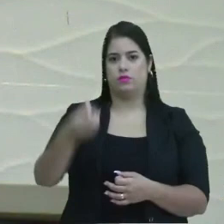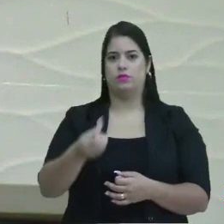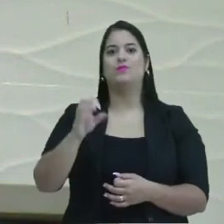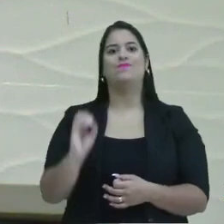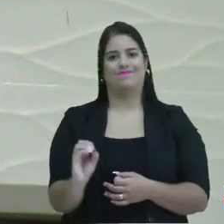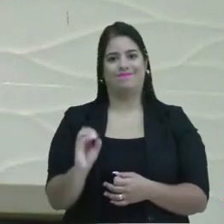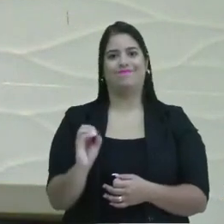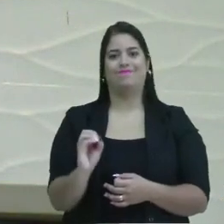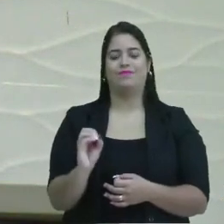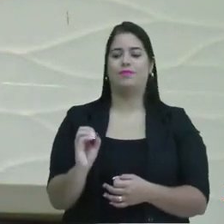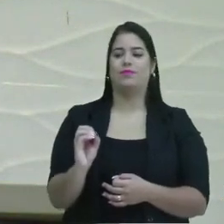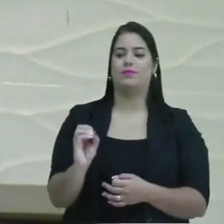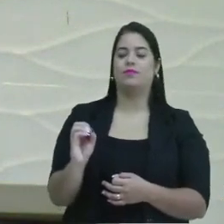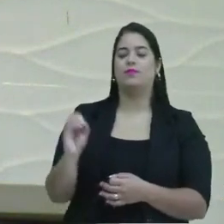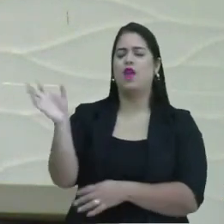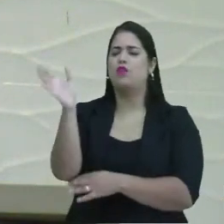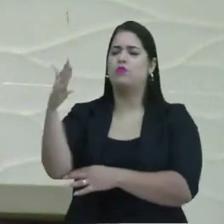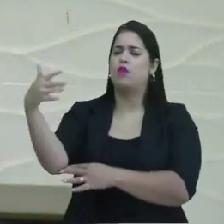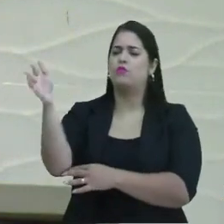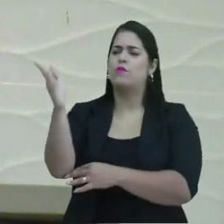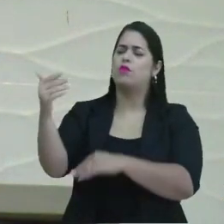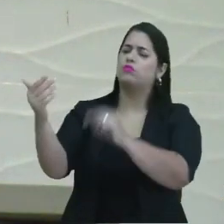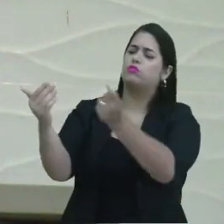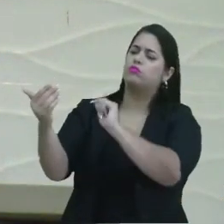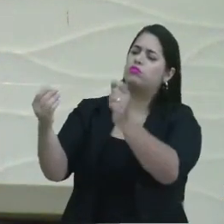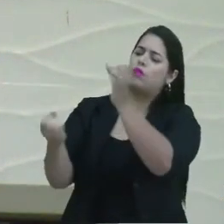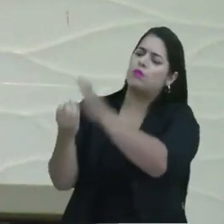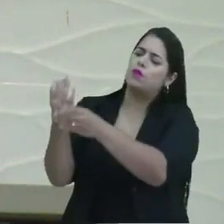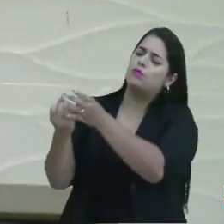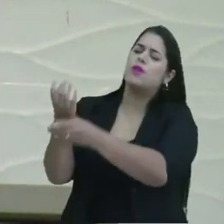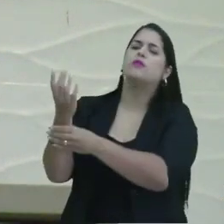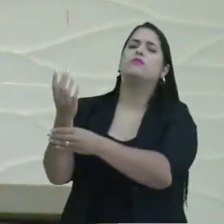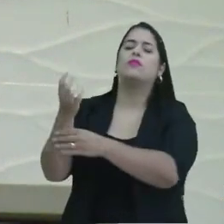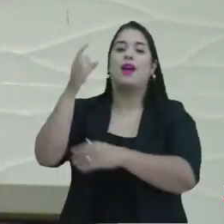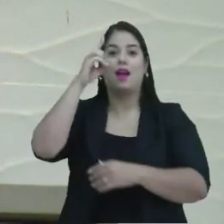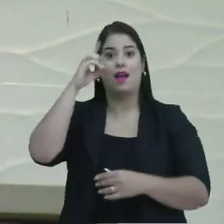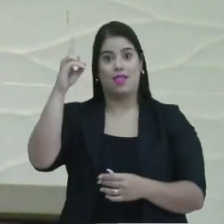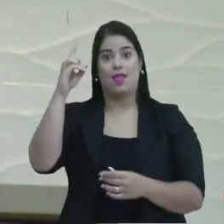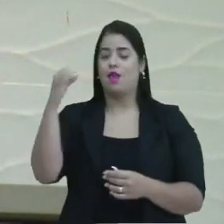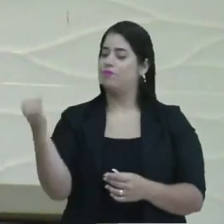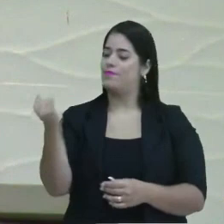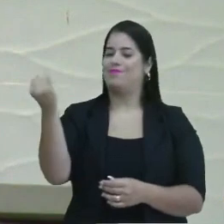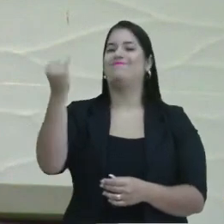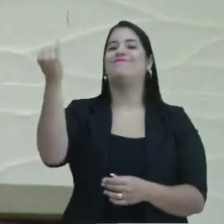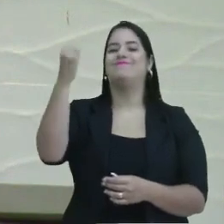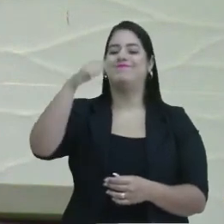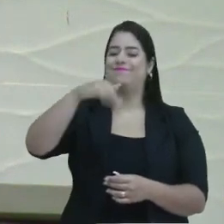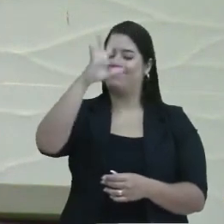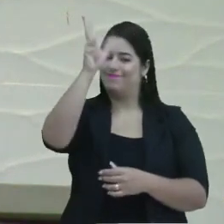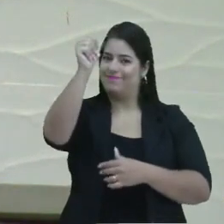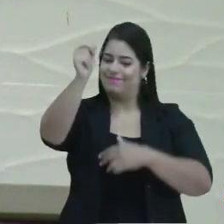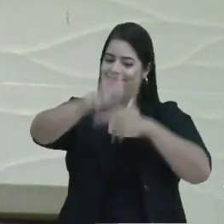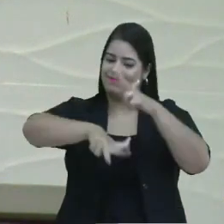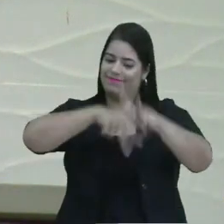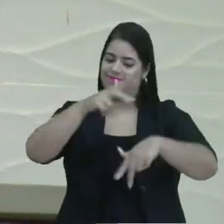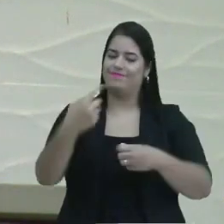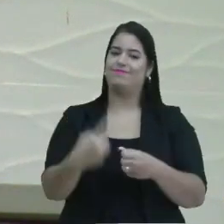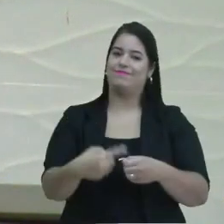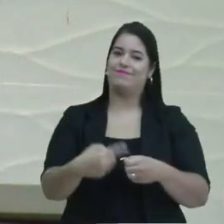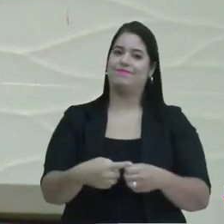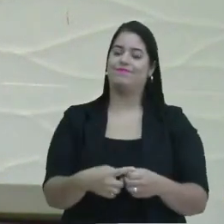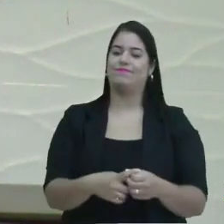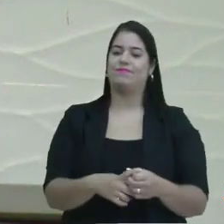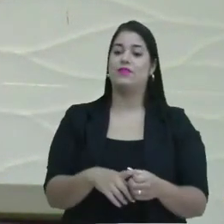1860, para que possa fazer jus a essa data tão especial e tão importante para o município de São Bento do Una. Então,